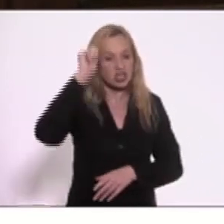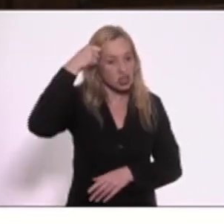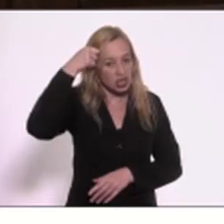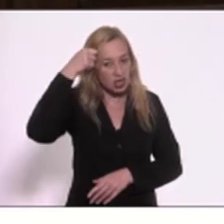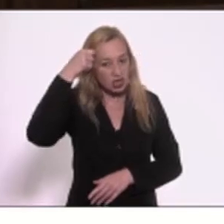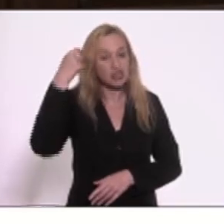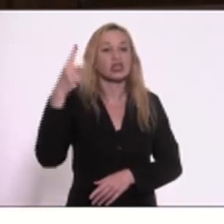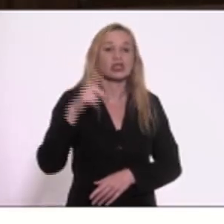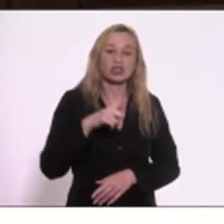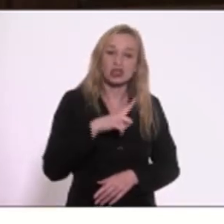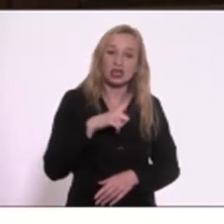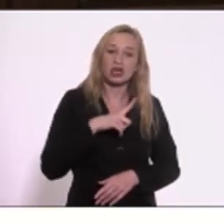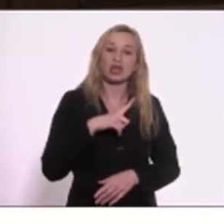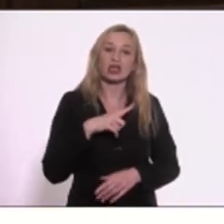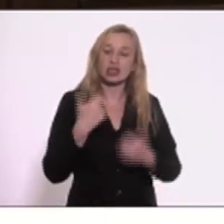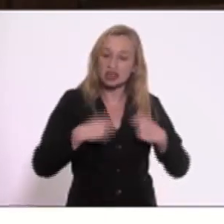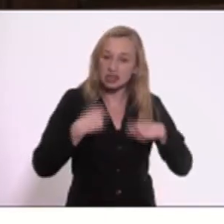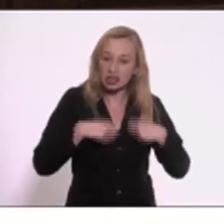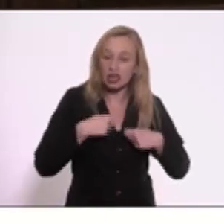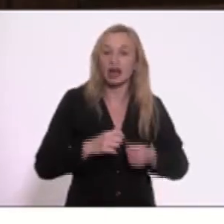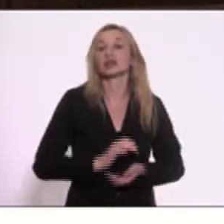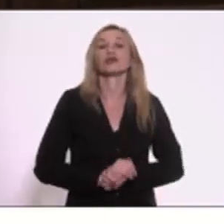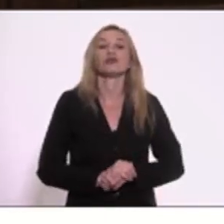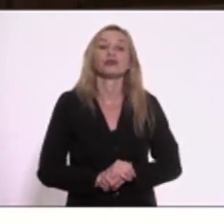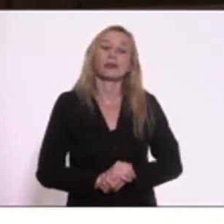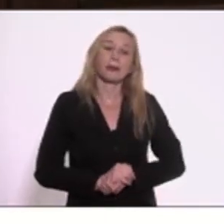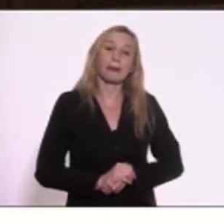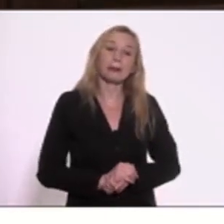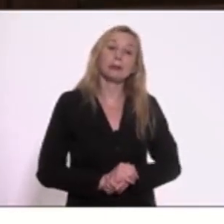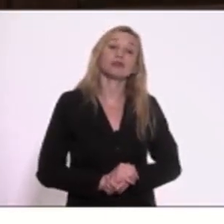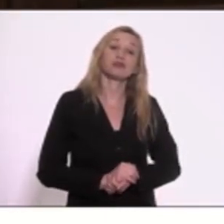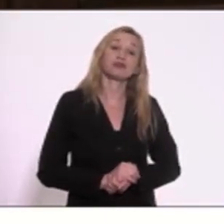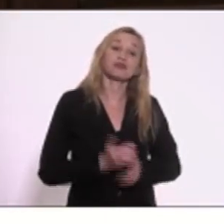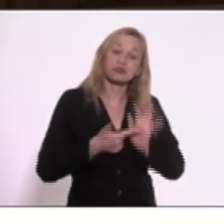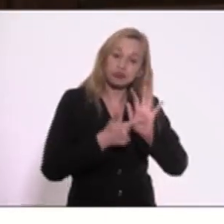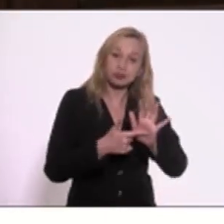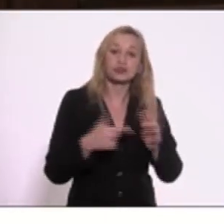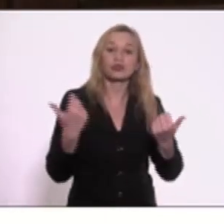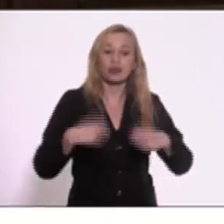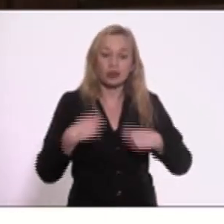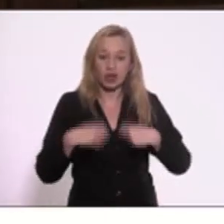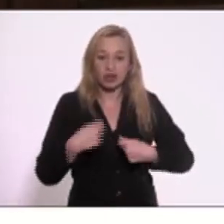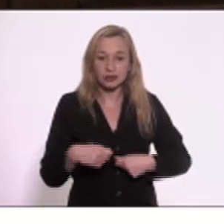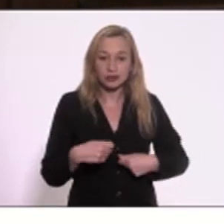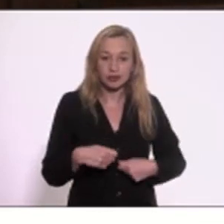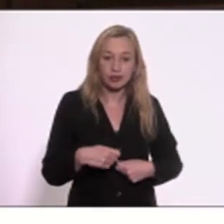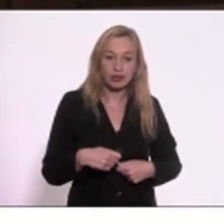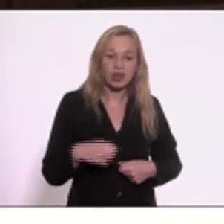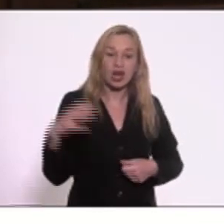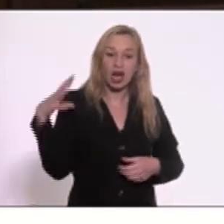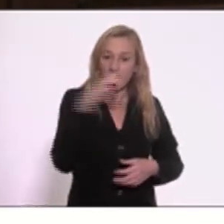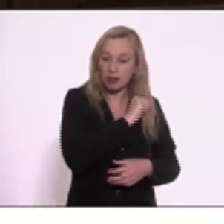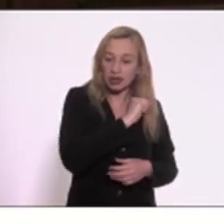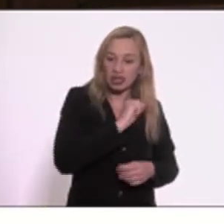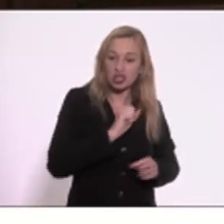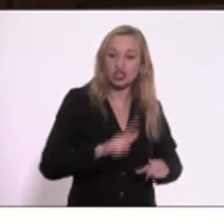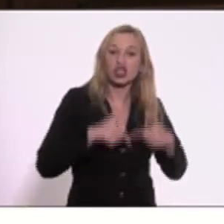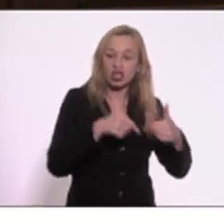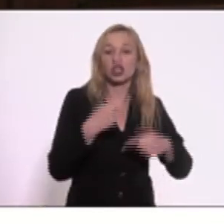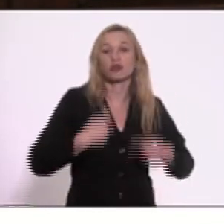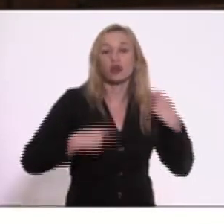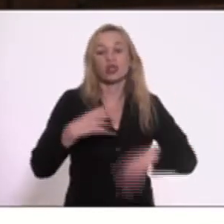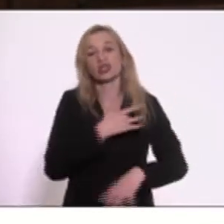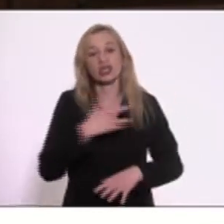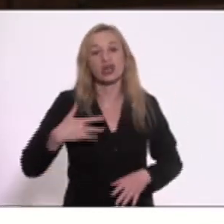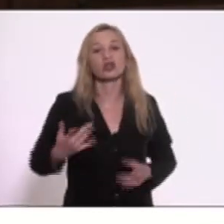muita especificidade. Tem várias especificidades que conferem a necessidade, conferem a urgência de se instituir políticas de